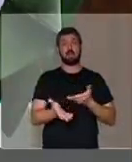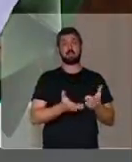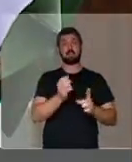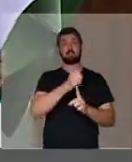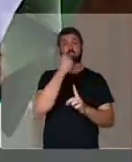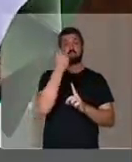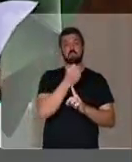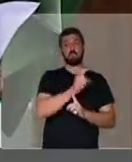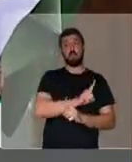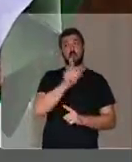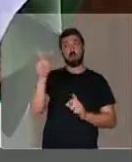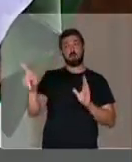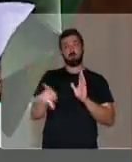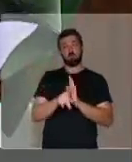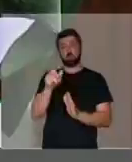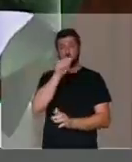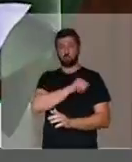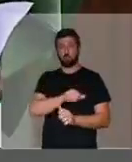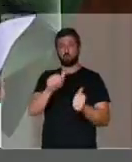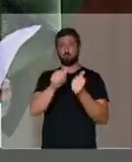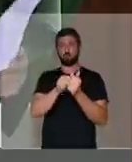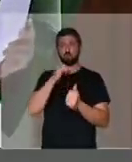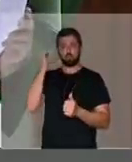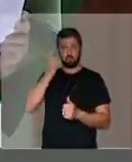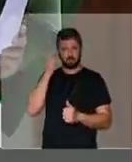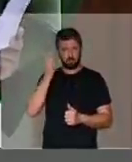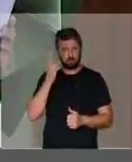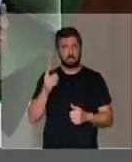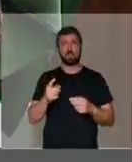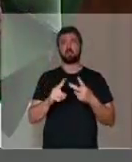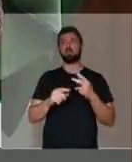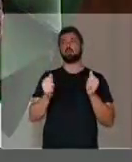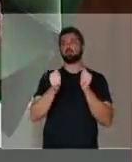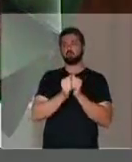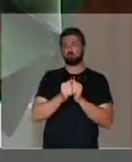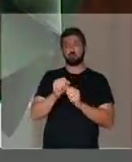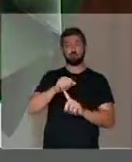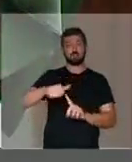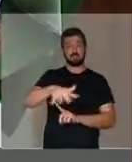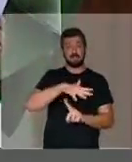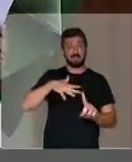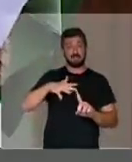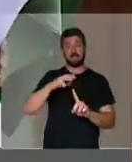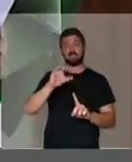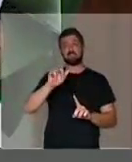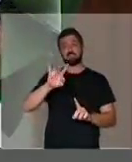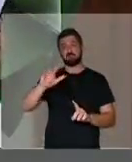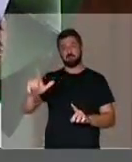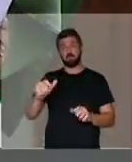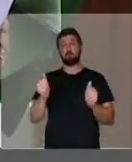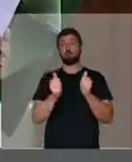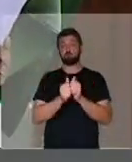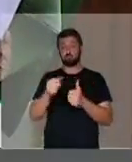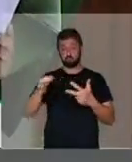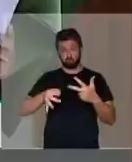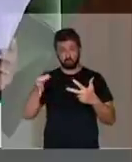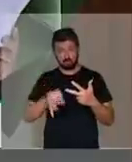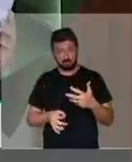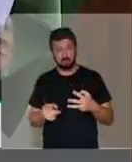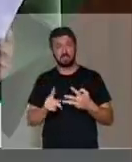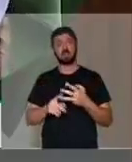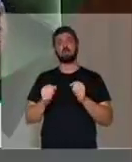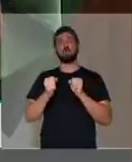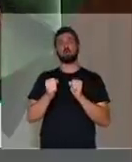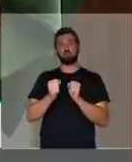Assistência Social no Rio de Janeiro, com a presença dos parlamentares, com a presença da sociedade civil, com a presença do Poder Judiciário, da